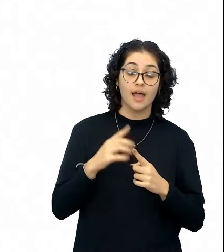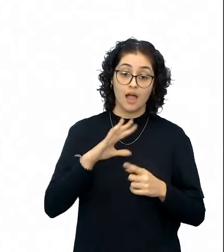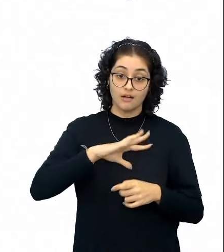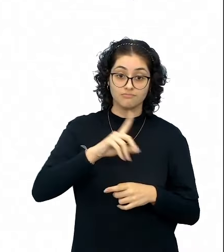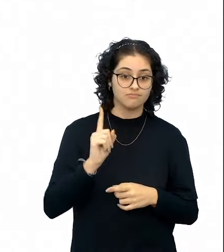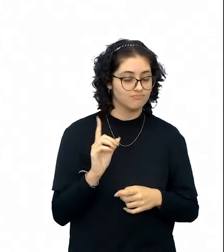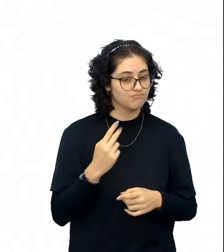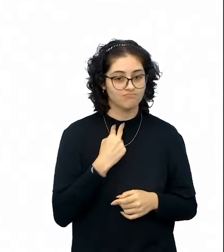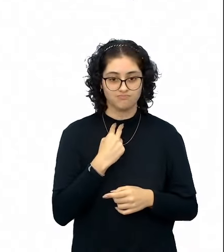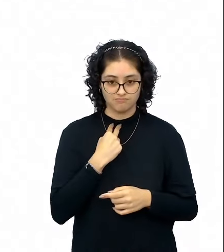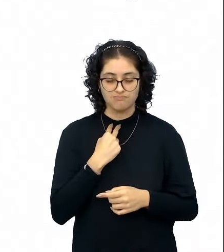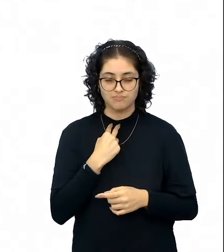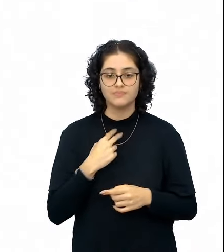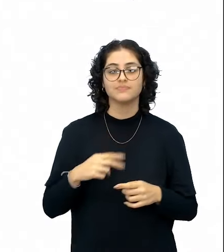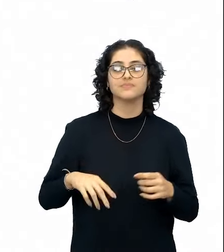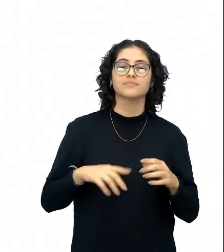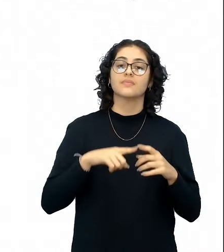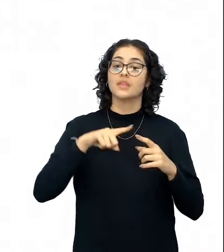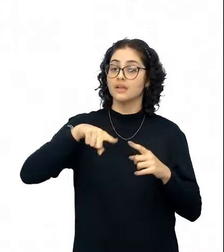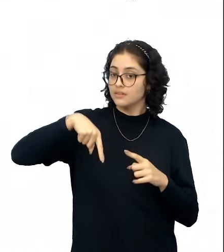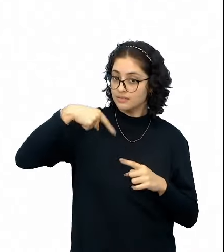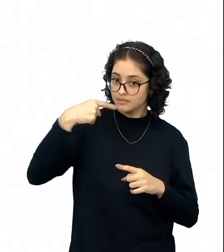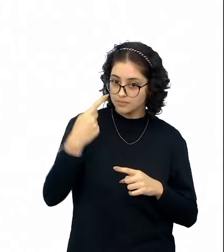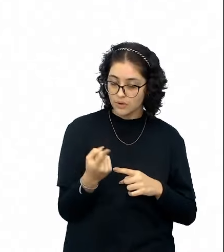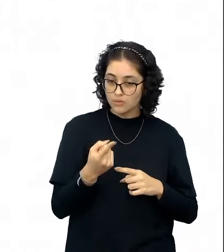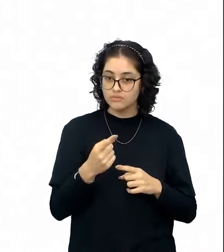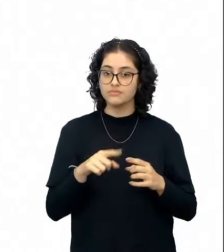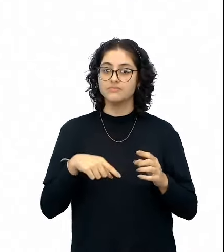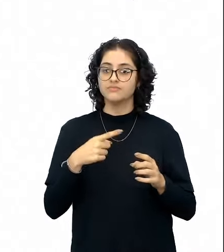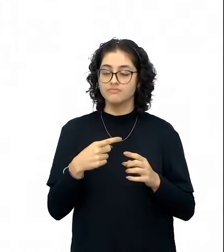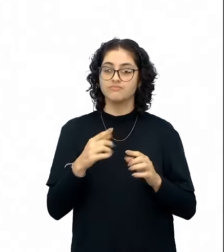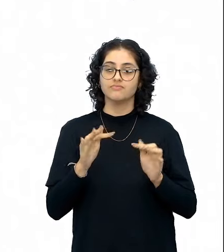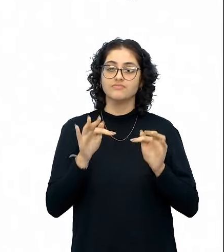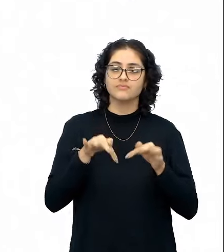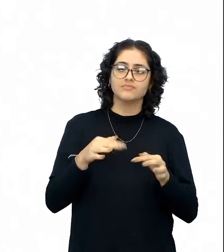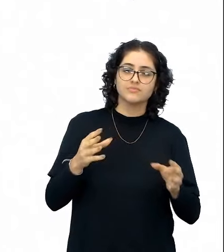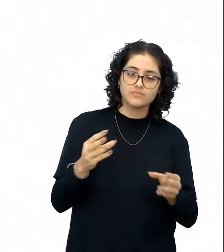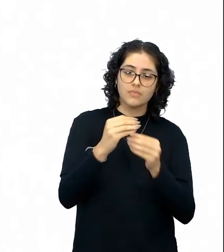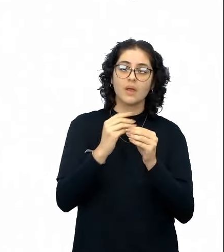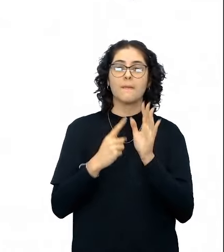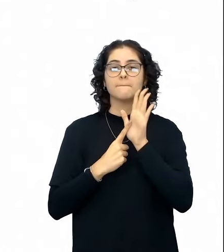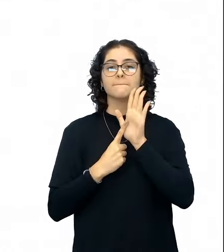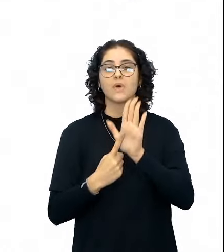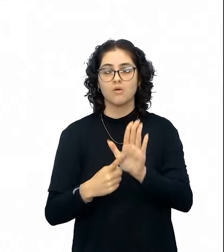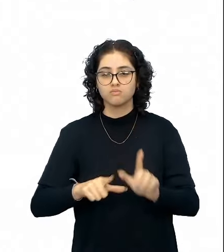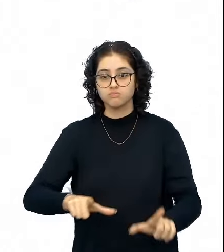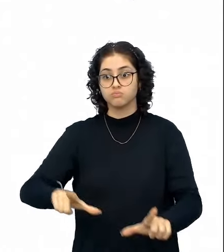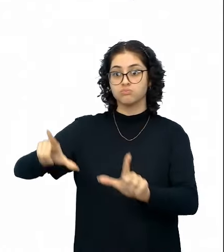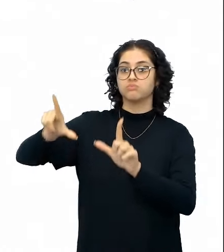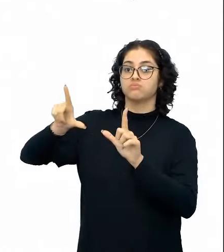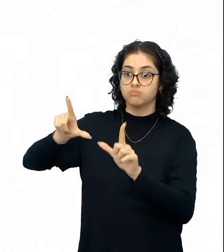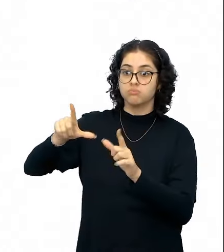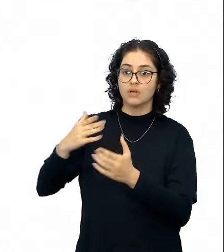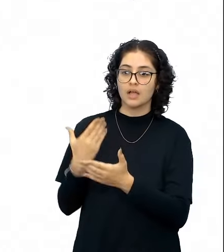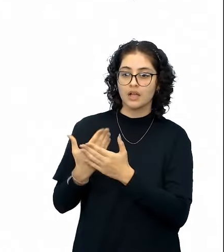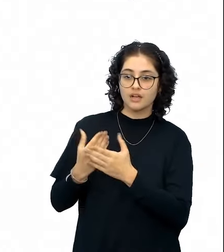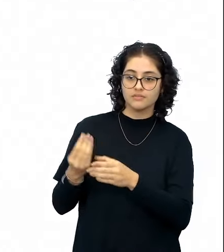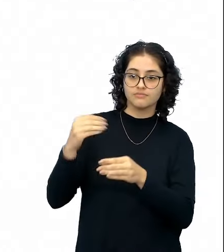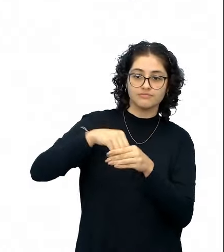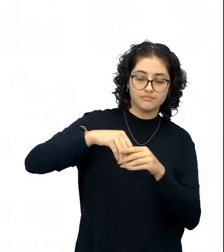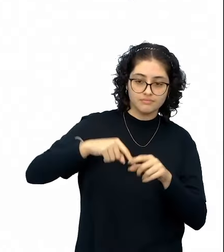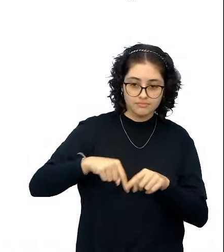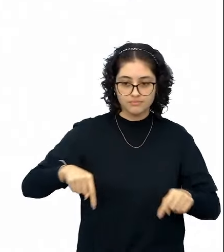aí, depois, transformação disso, socialização desse trabalho, exposição dos trabalhos dentro da sala de aula e talvez